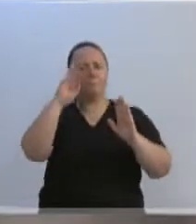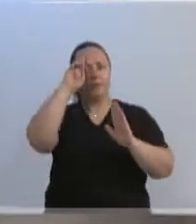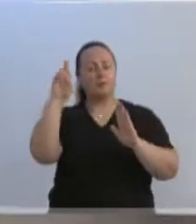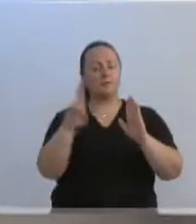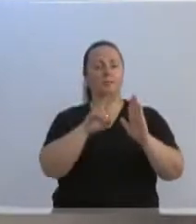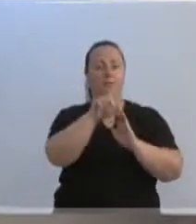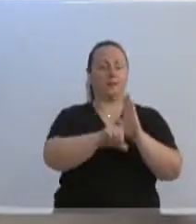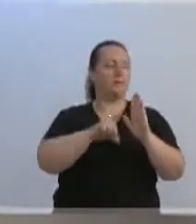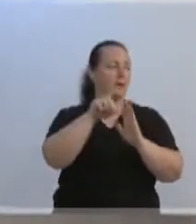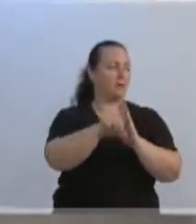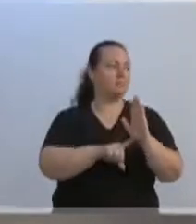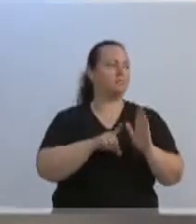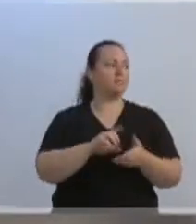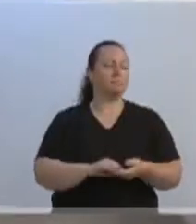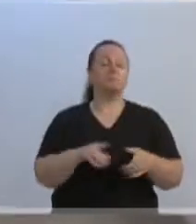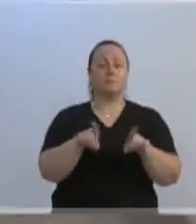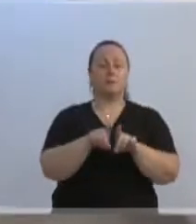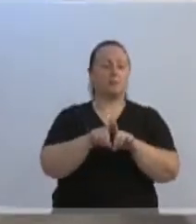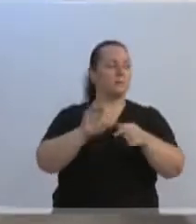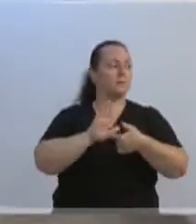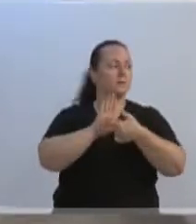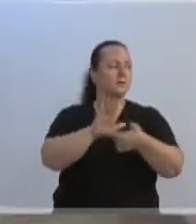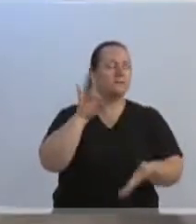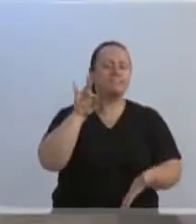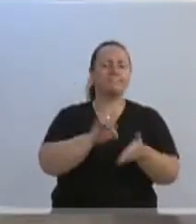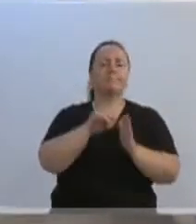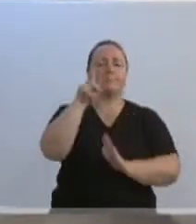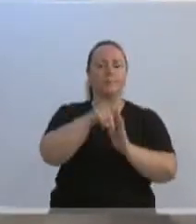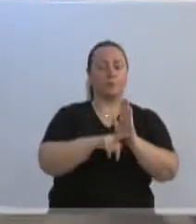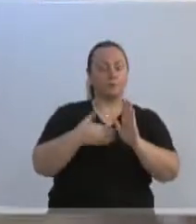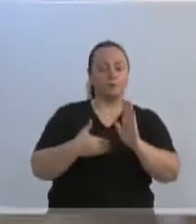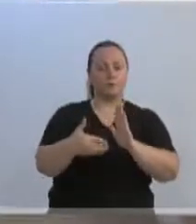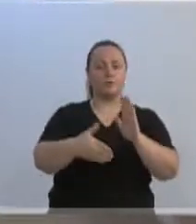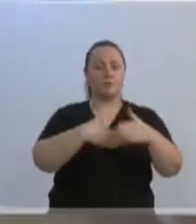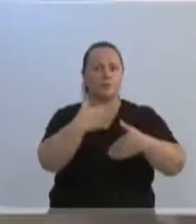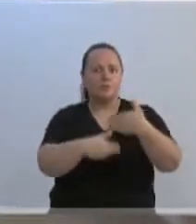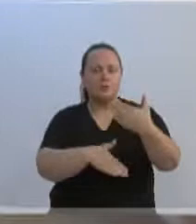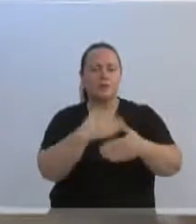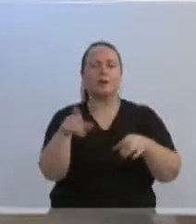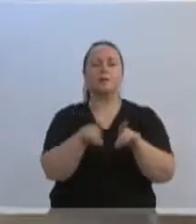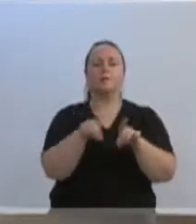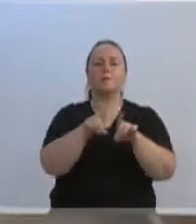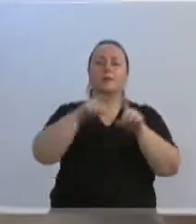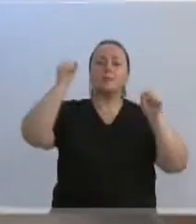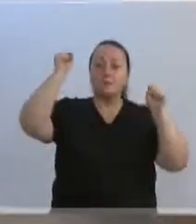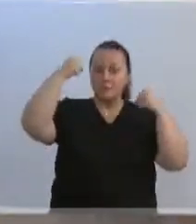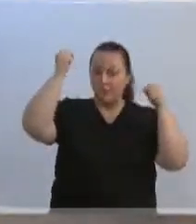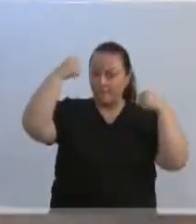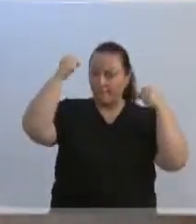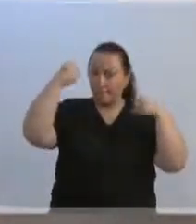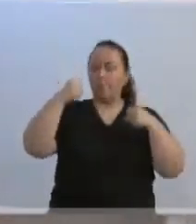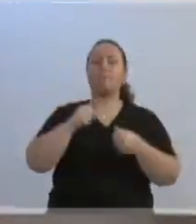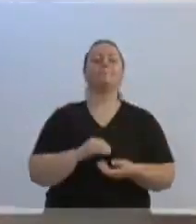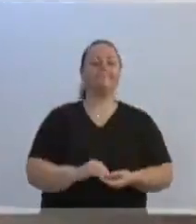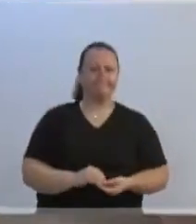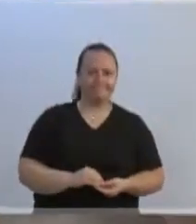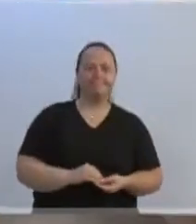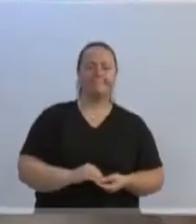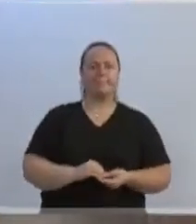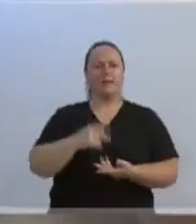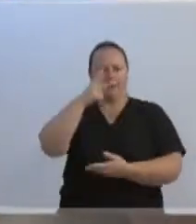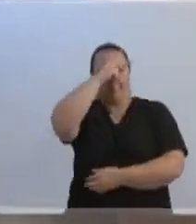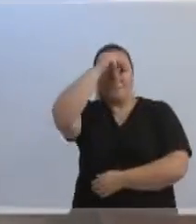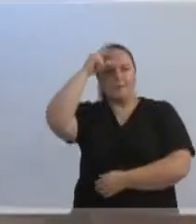o projeto que vem sendo desenvolvido agora recentemente lançado no município de chapecó município inclusive que o prefeito